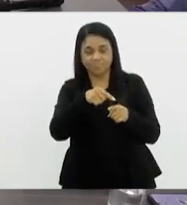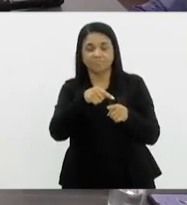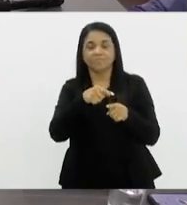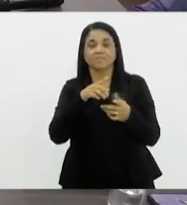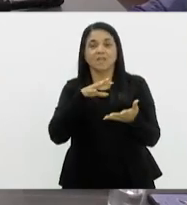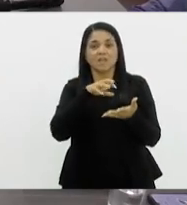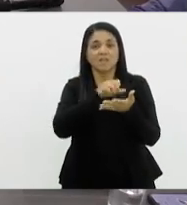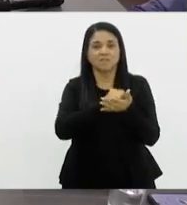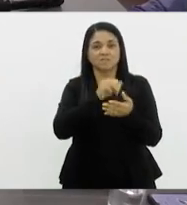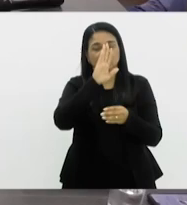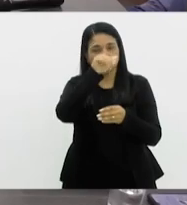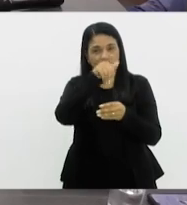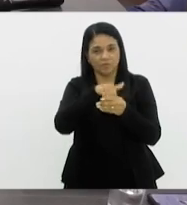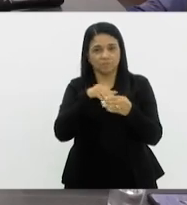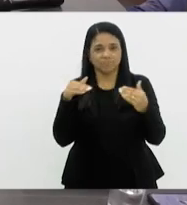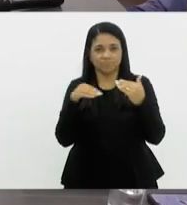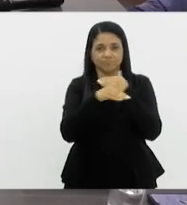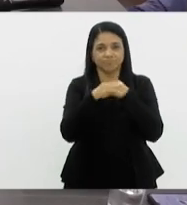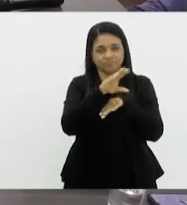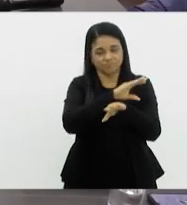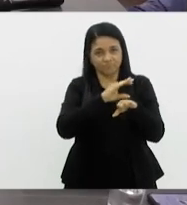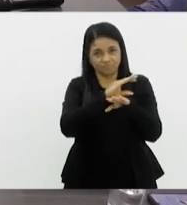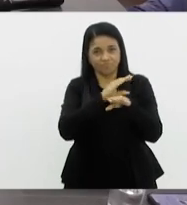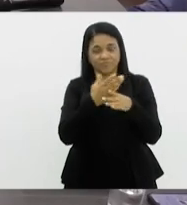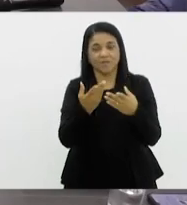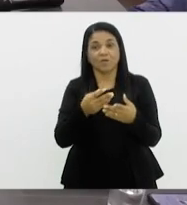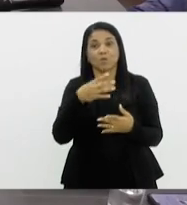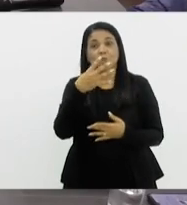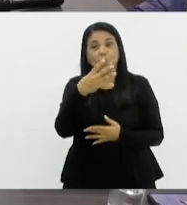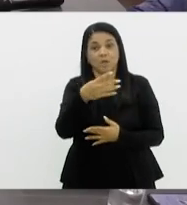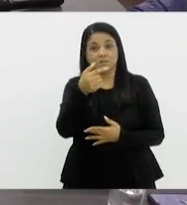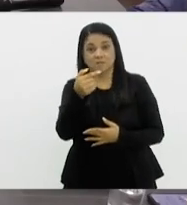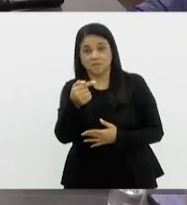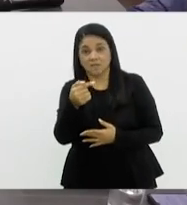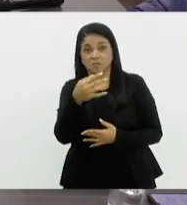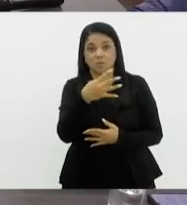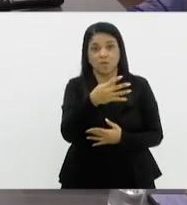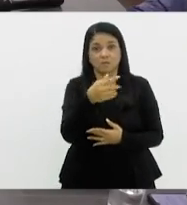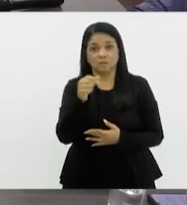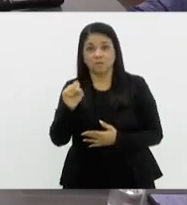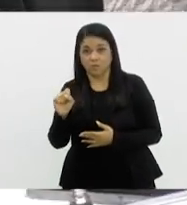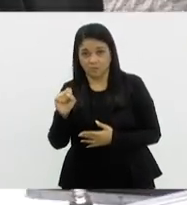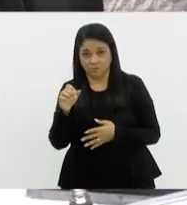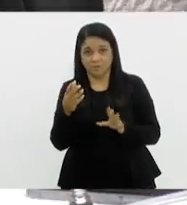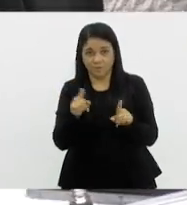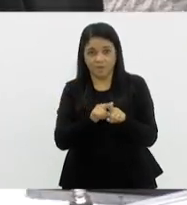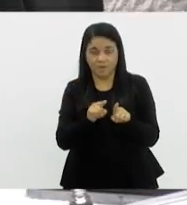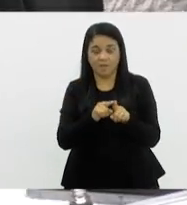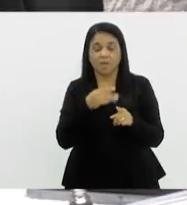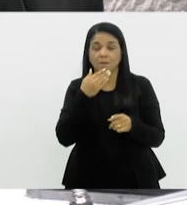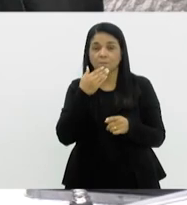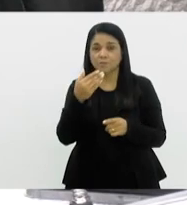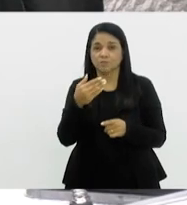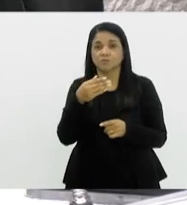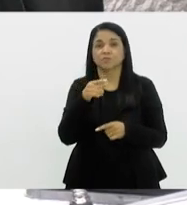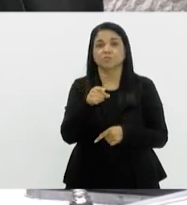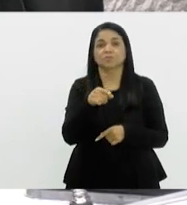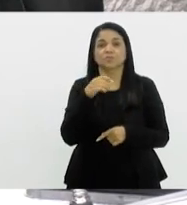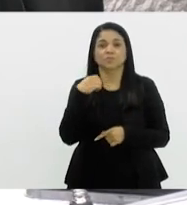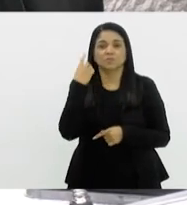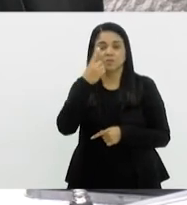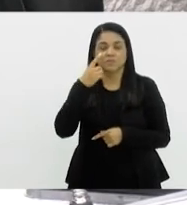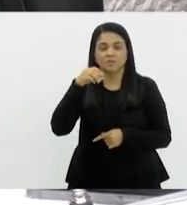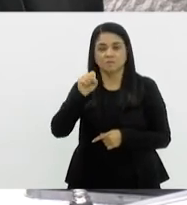registrados os votos da constitucionalidade. Passo, então, ao 47 ou 48. Vou ao 47, que é o pedido do deputado Serafini. Projeto de